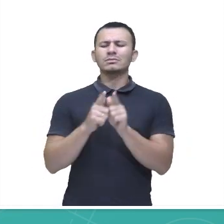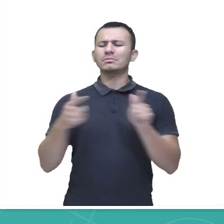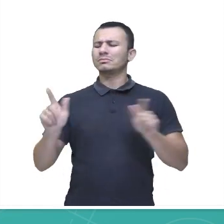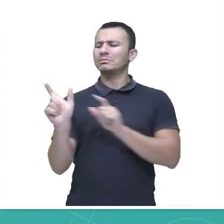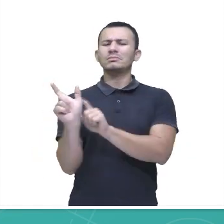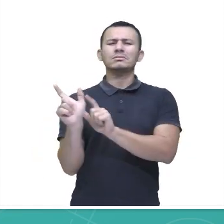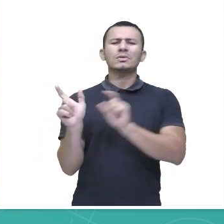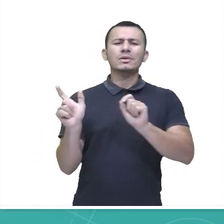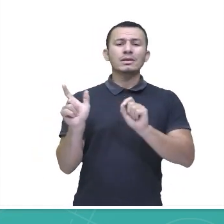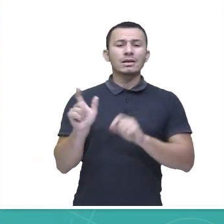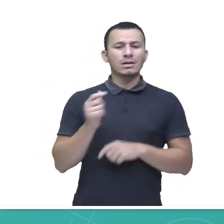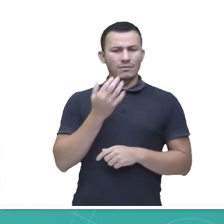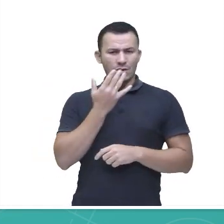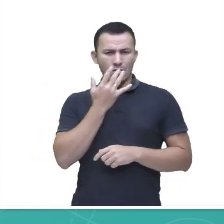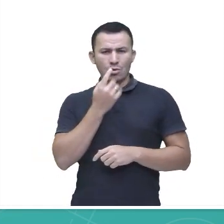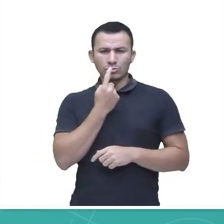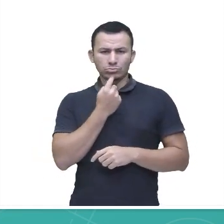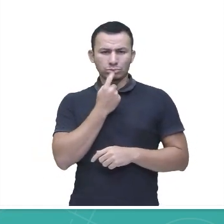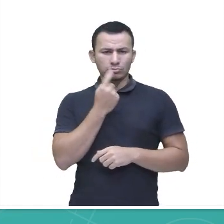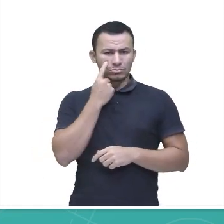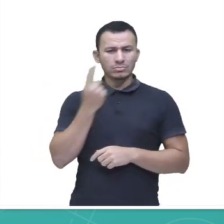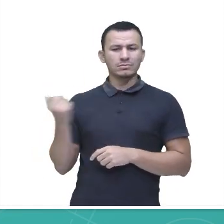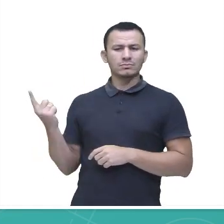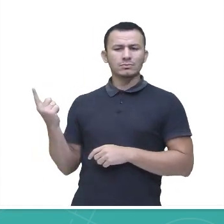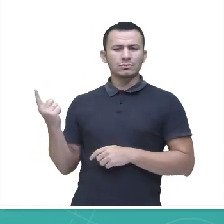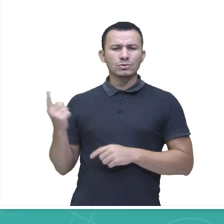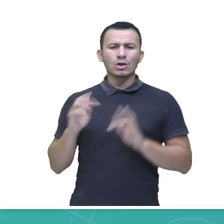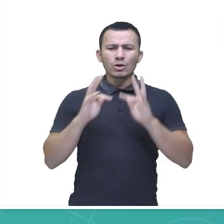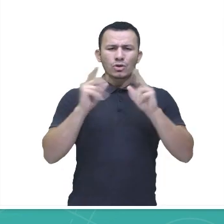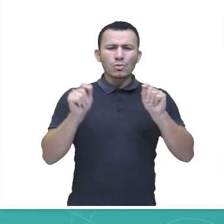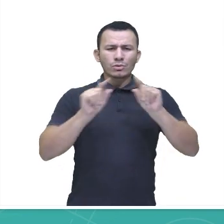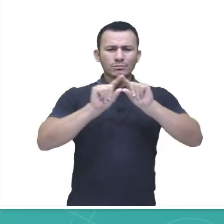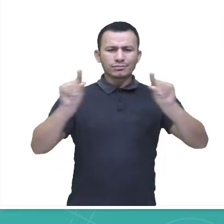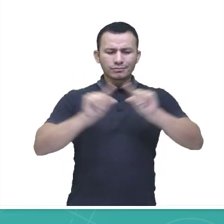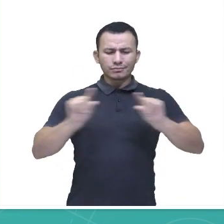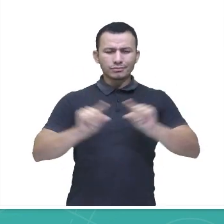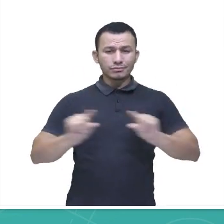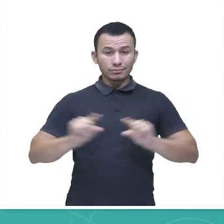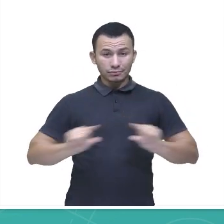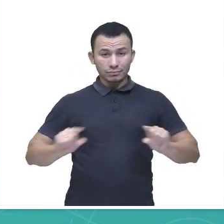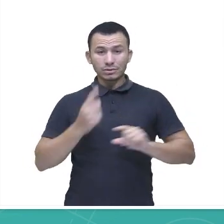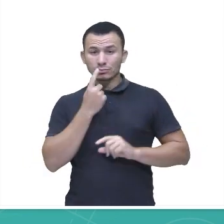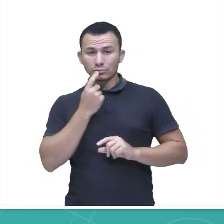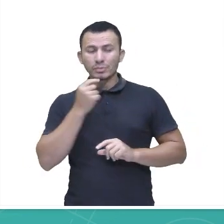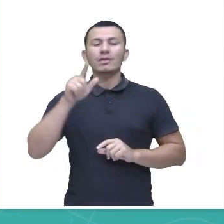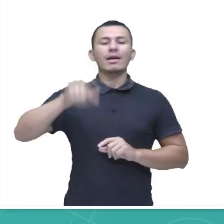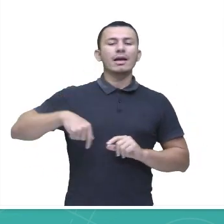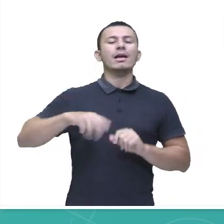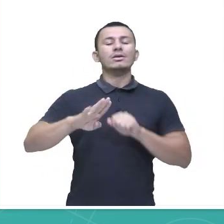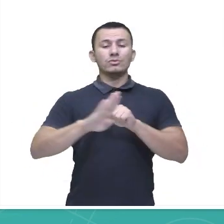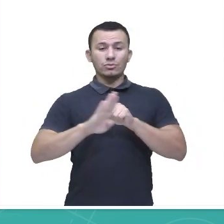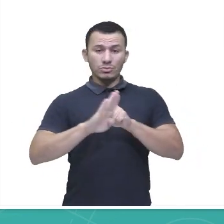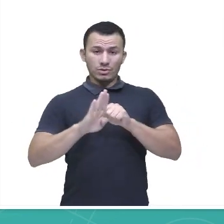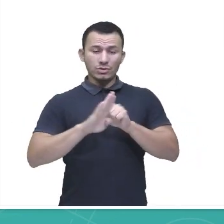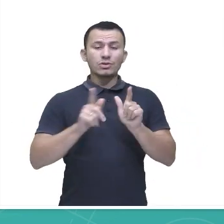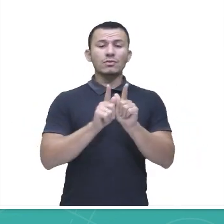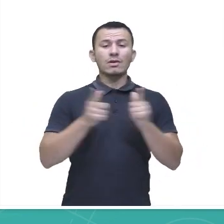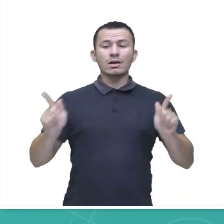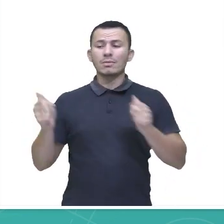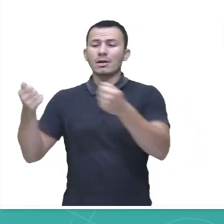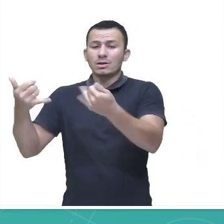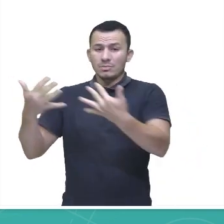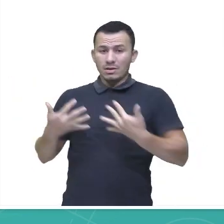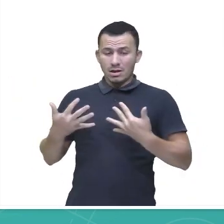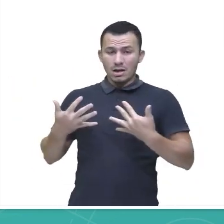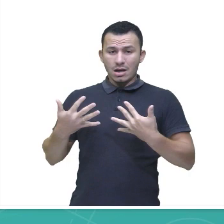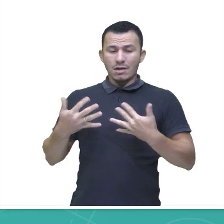está destacada. Todas as que estão destacadas aqui são substantivos. E havia uma gramática que dizia assim,